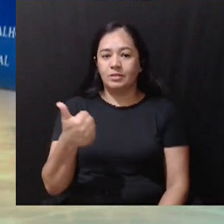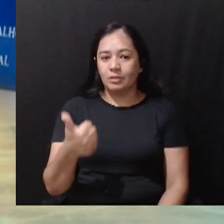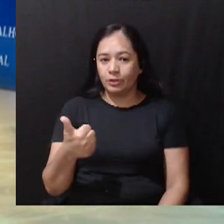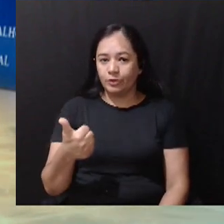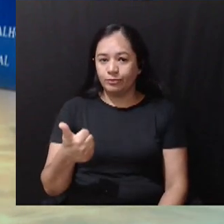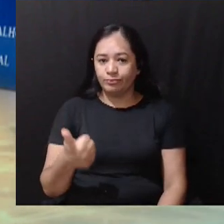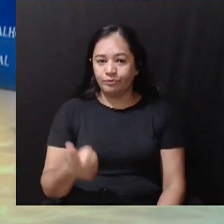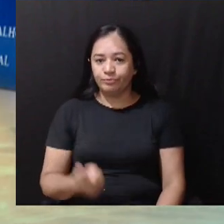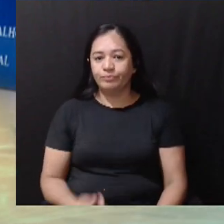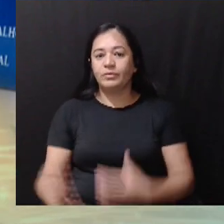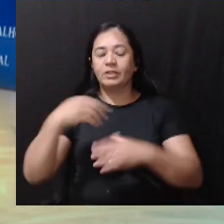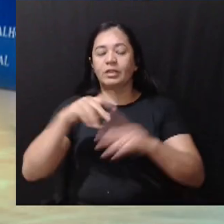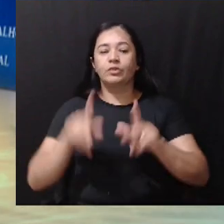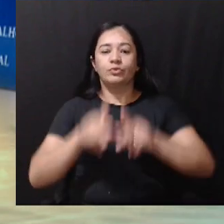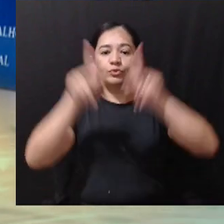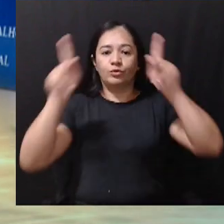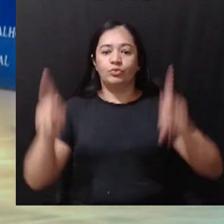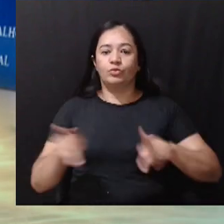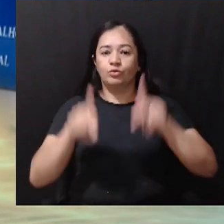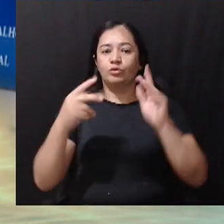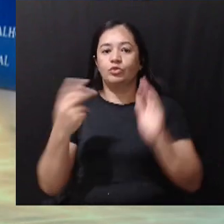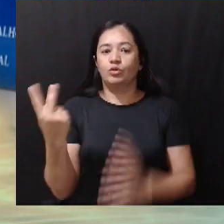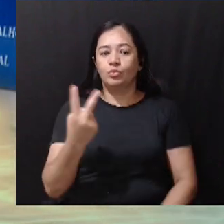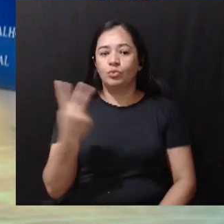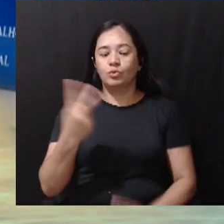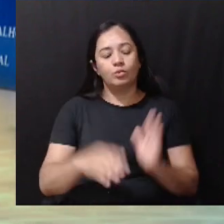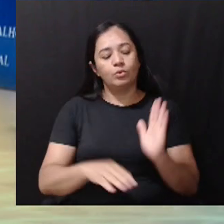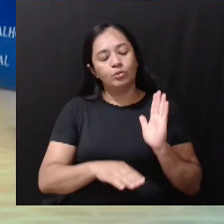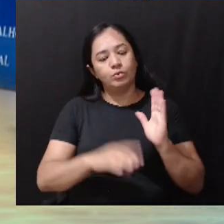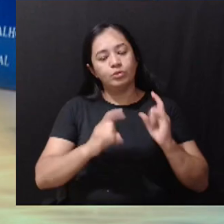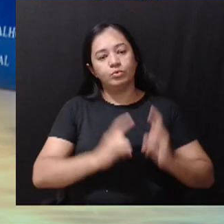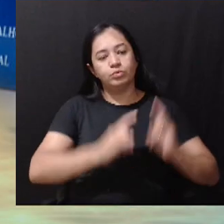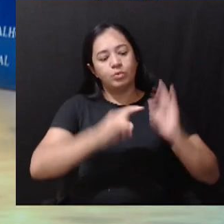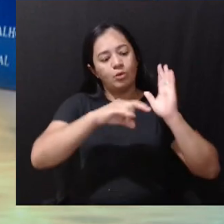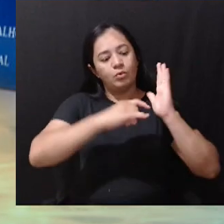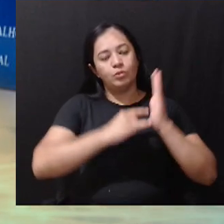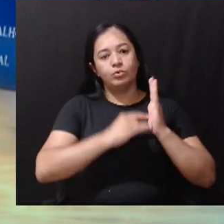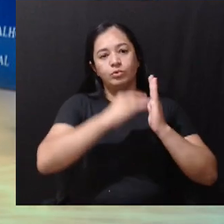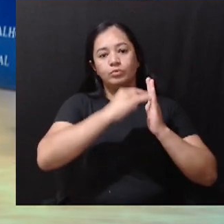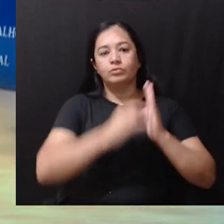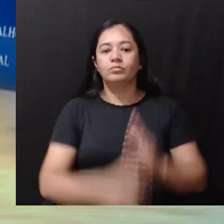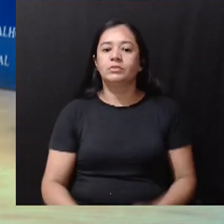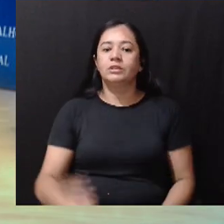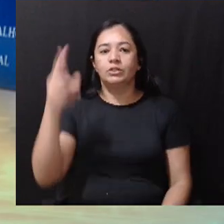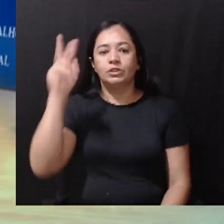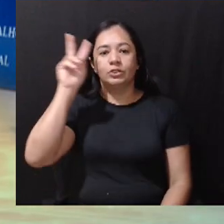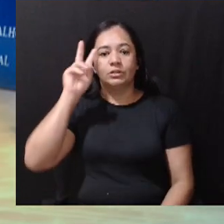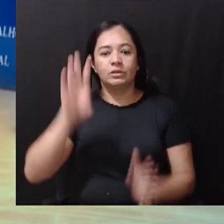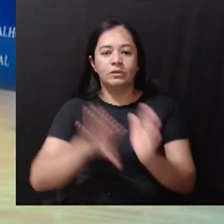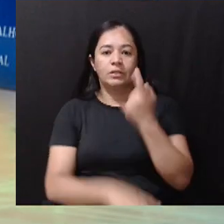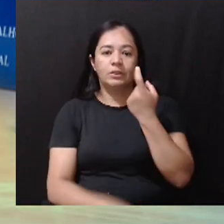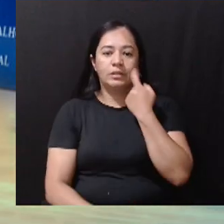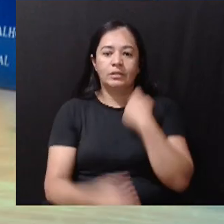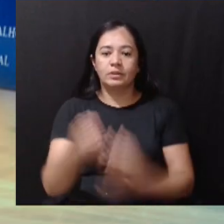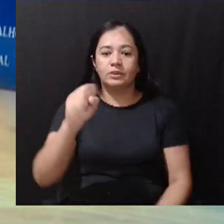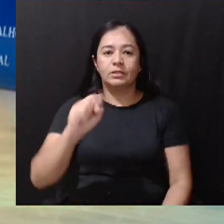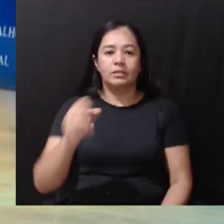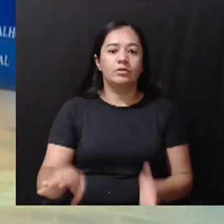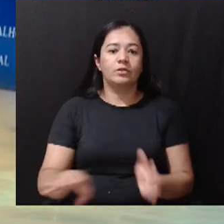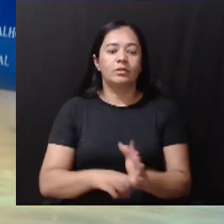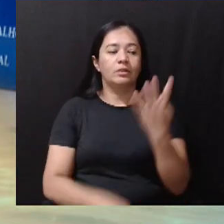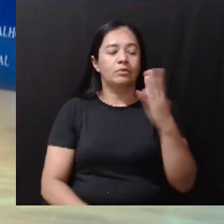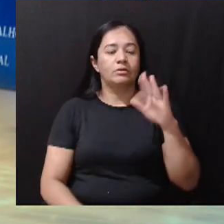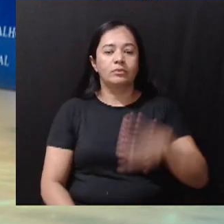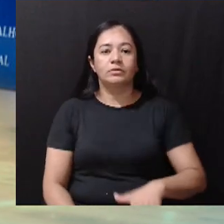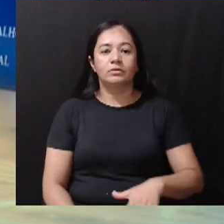Jardim Cristina, dentro do Horto Shopping, no segundo andar, de segunda a sexta-feira, das 8h da manhã às 4h